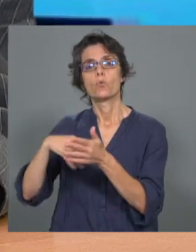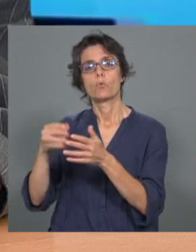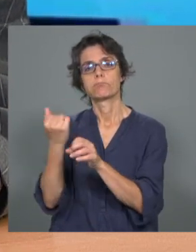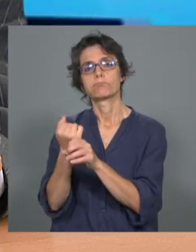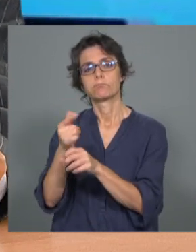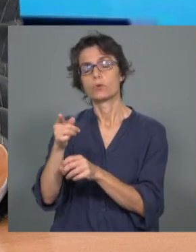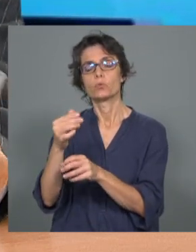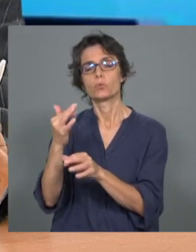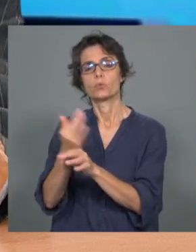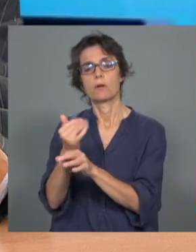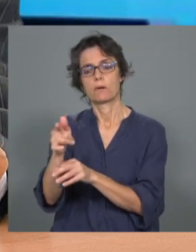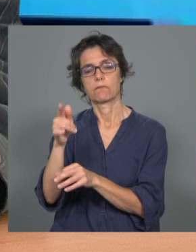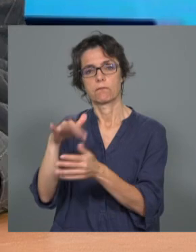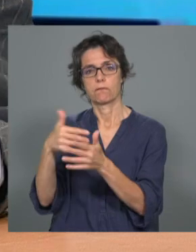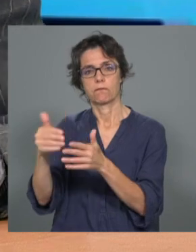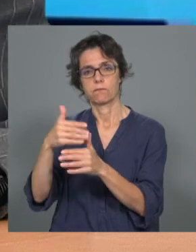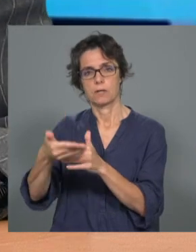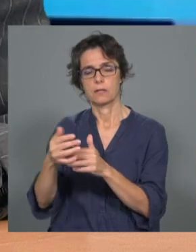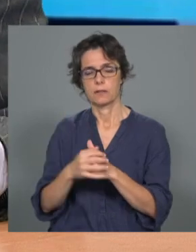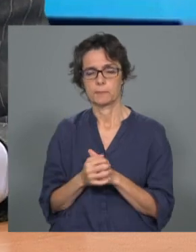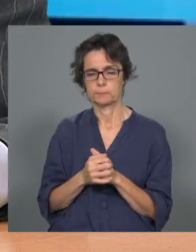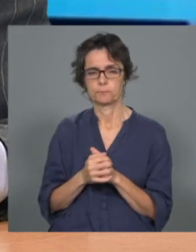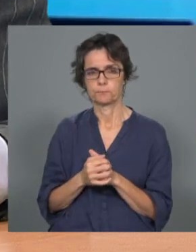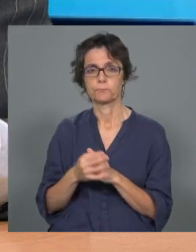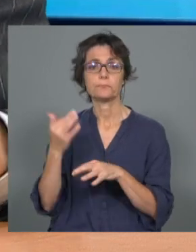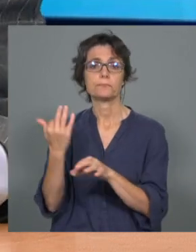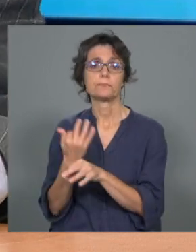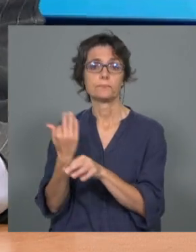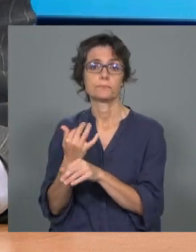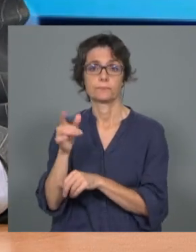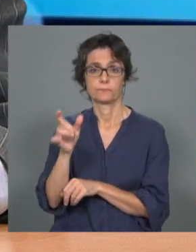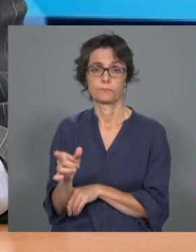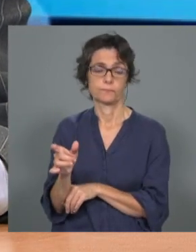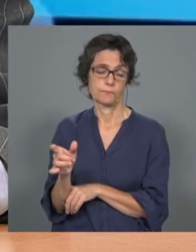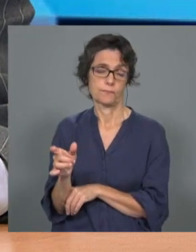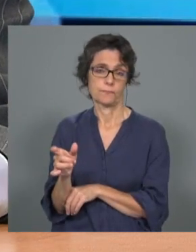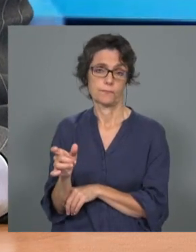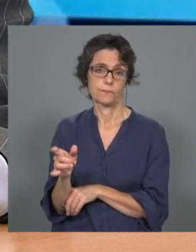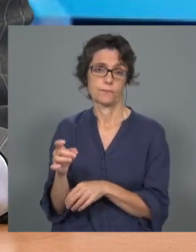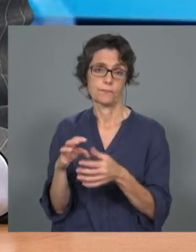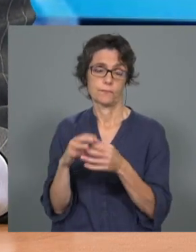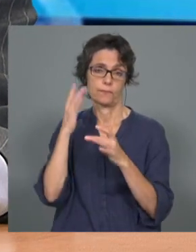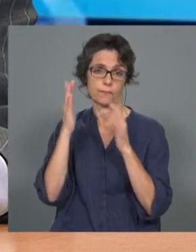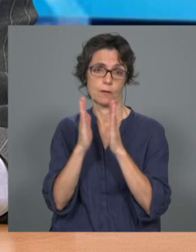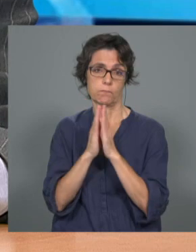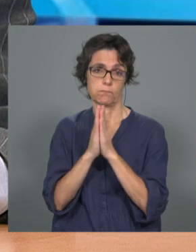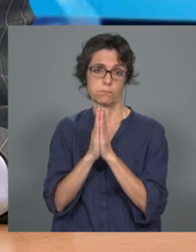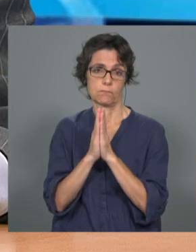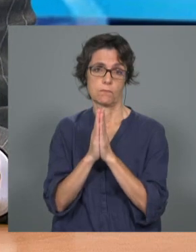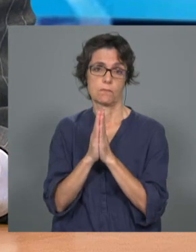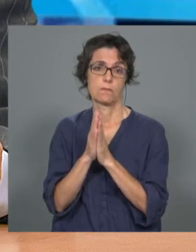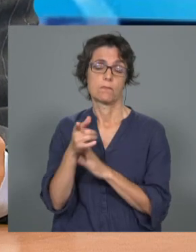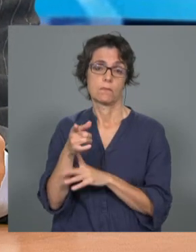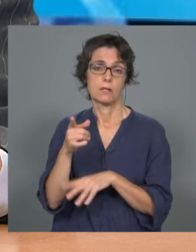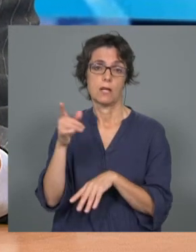dessas mesmas festas. Certamente esta festa de São João, teologicamente, está bem situada 6